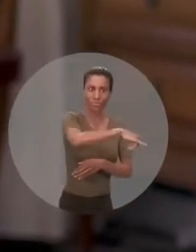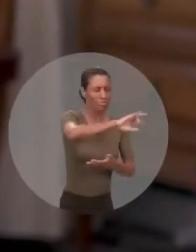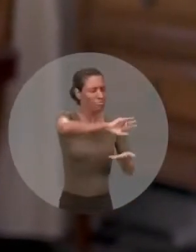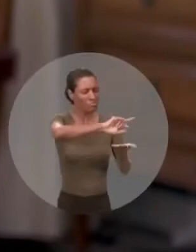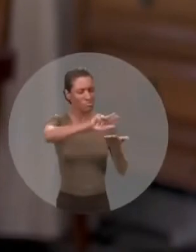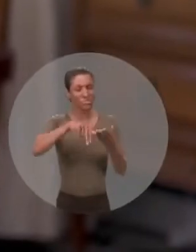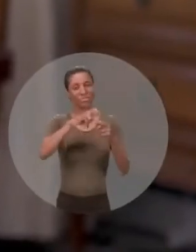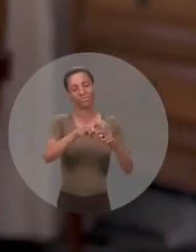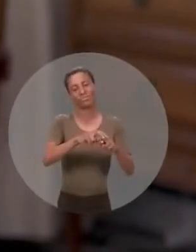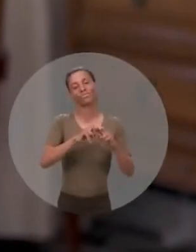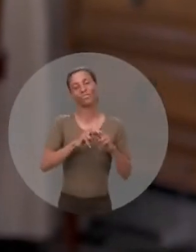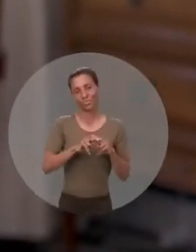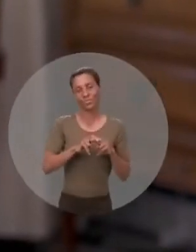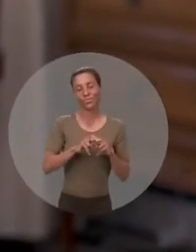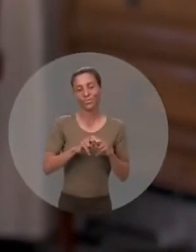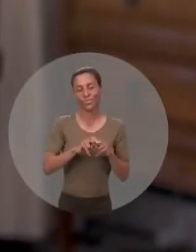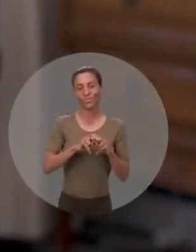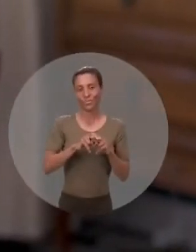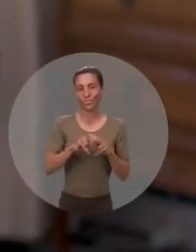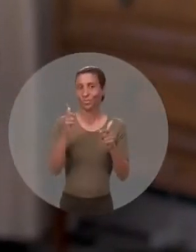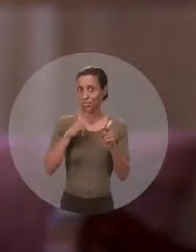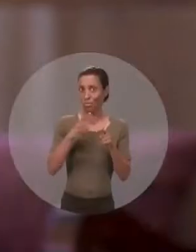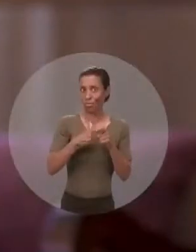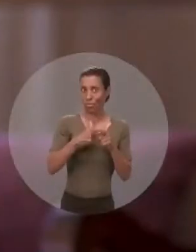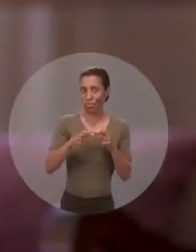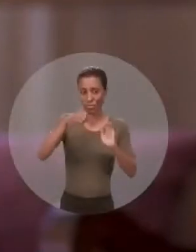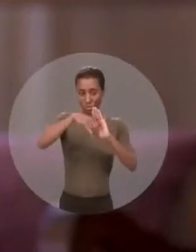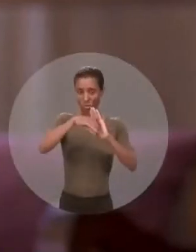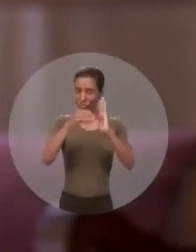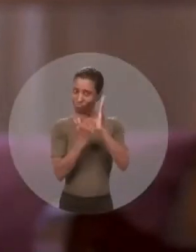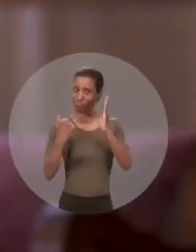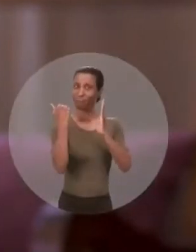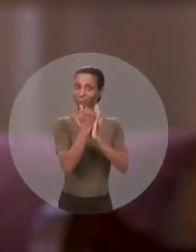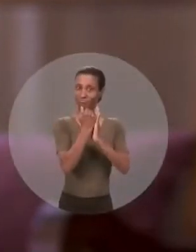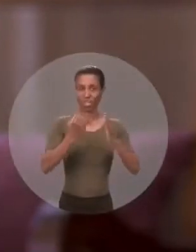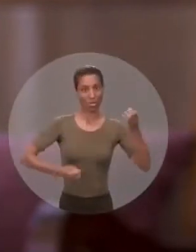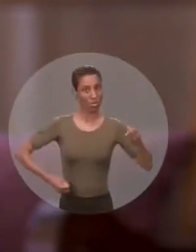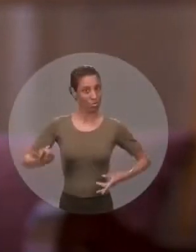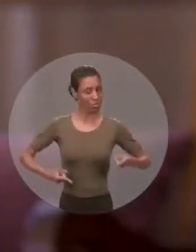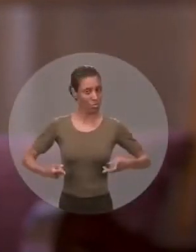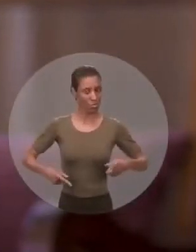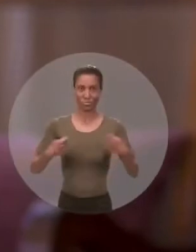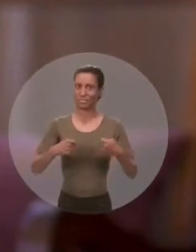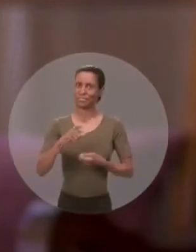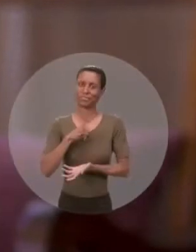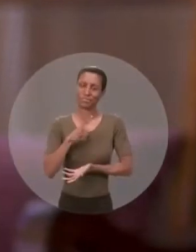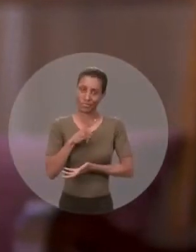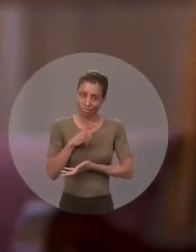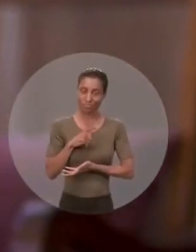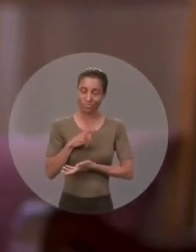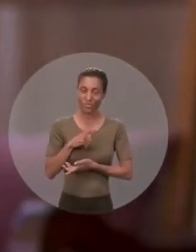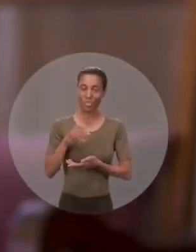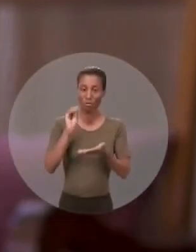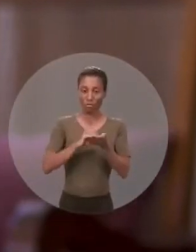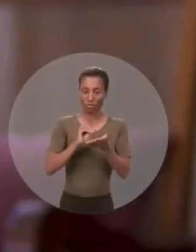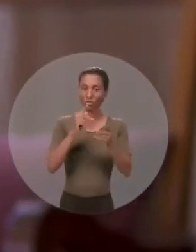são várias causas que nos fizeram cair: privilégios demais, gastos